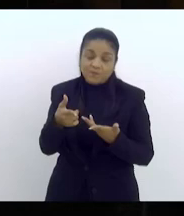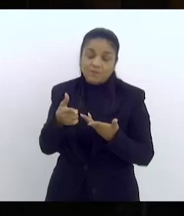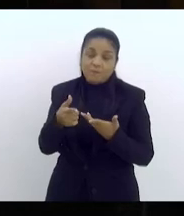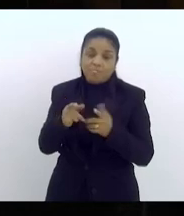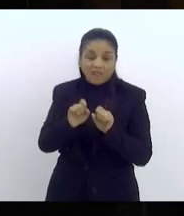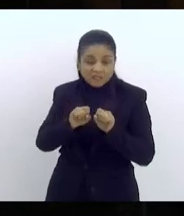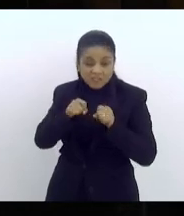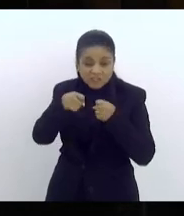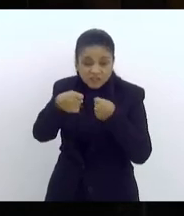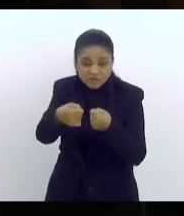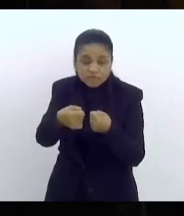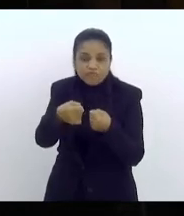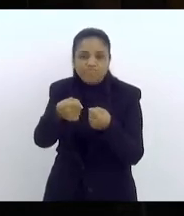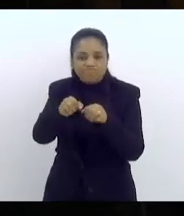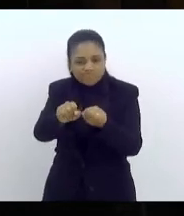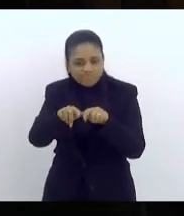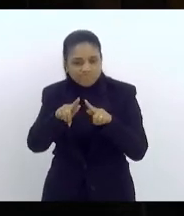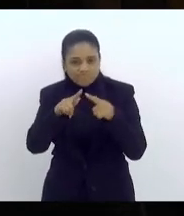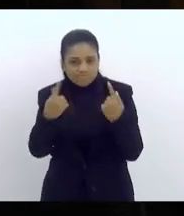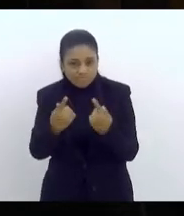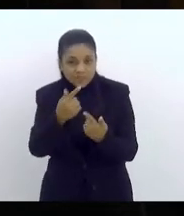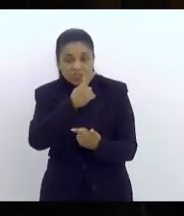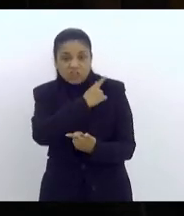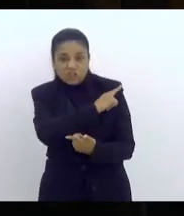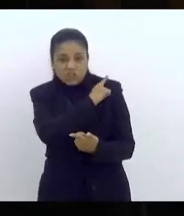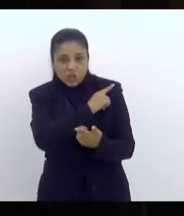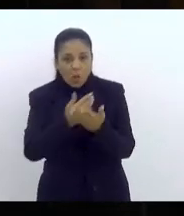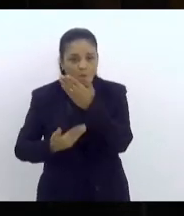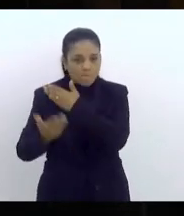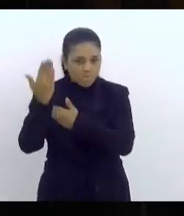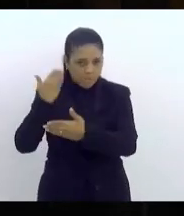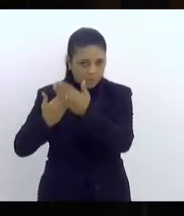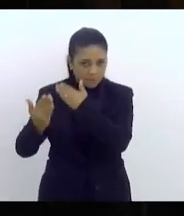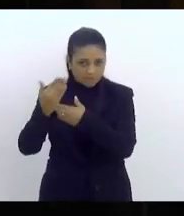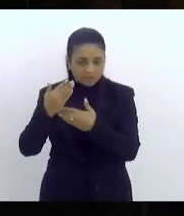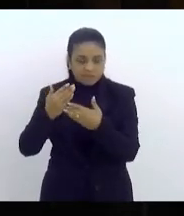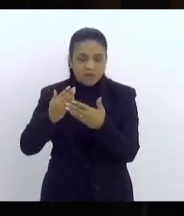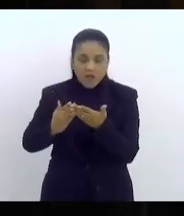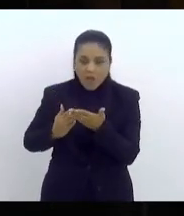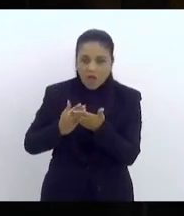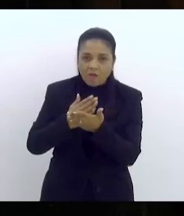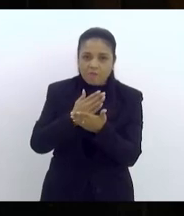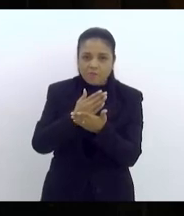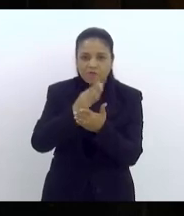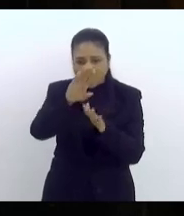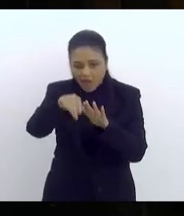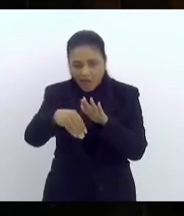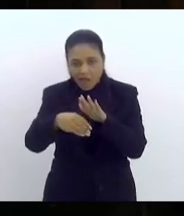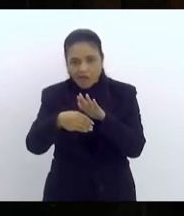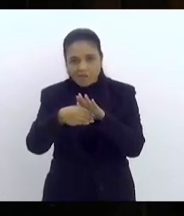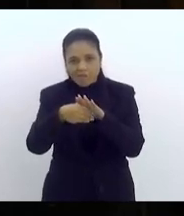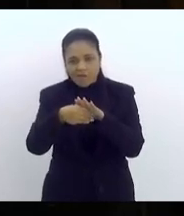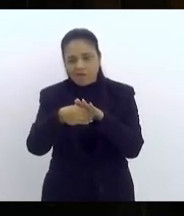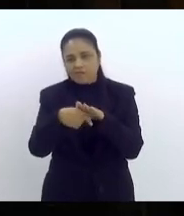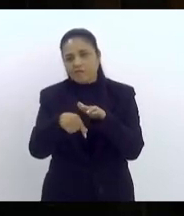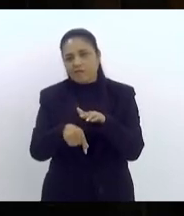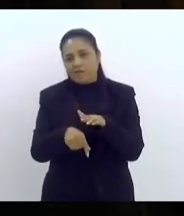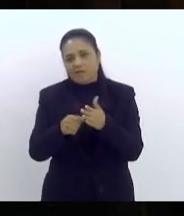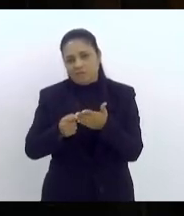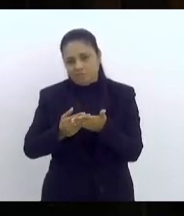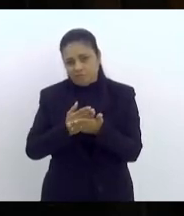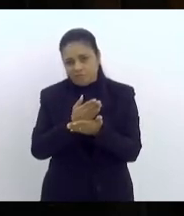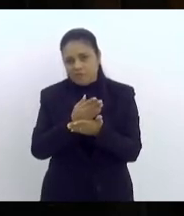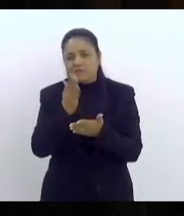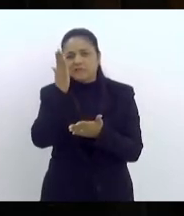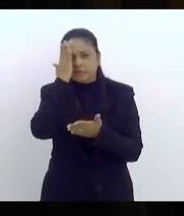é o esforço que esse parlamento fez na gestão passada de aprovar a emenda e uma emenda aqui todos sabem